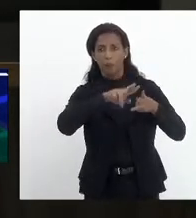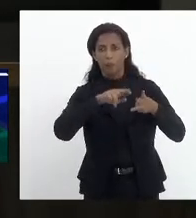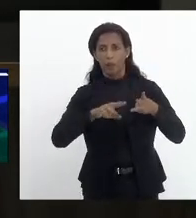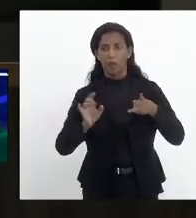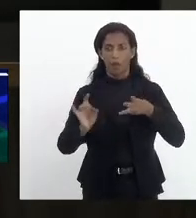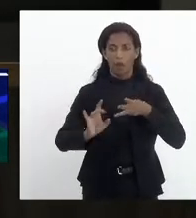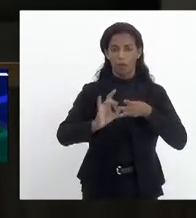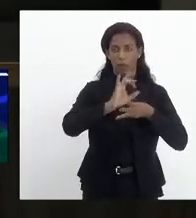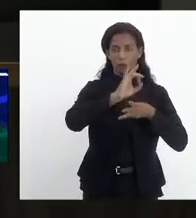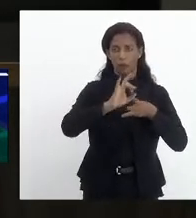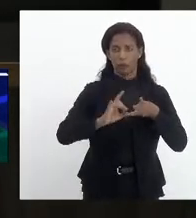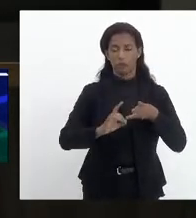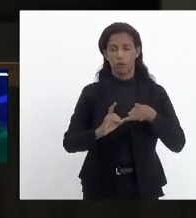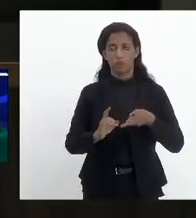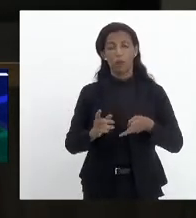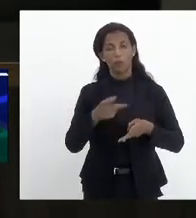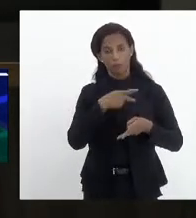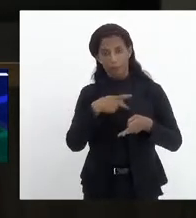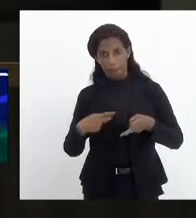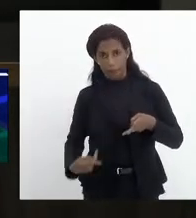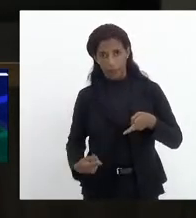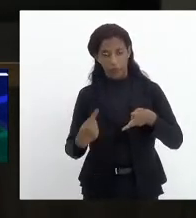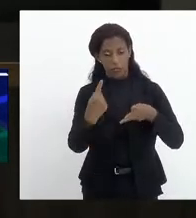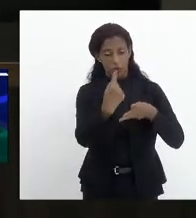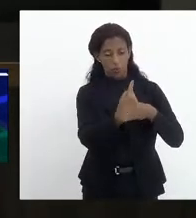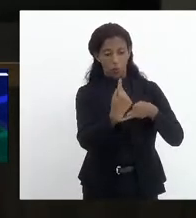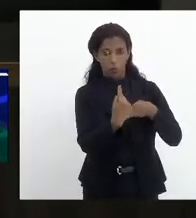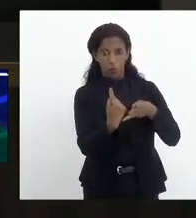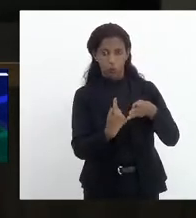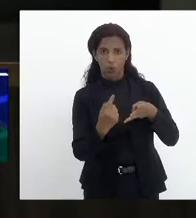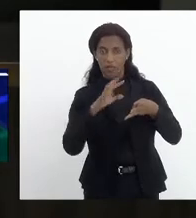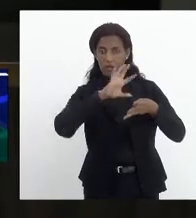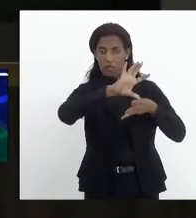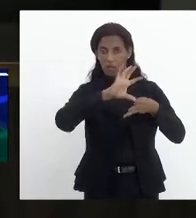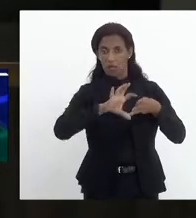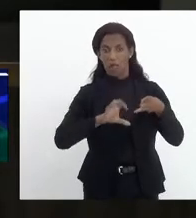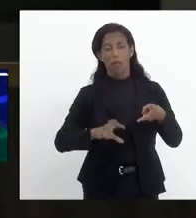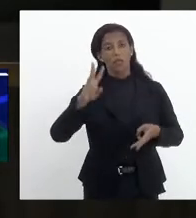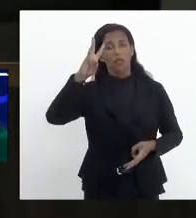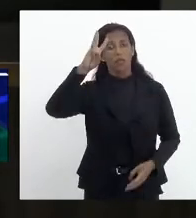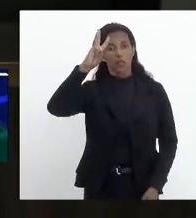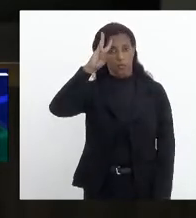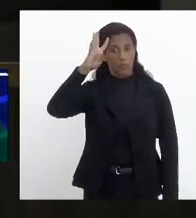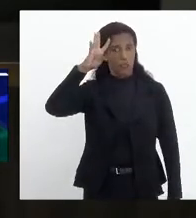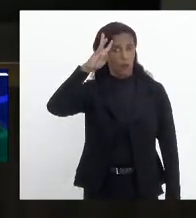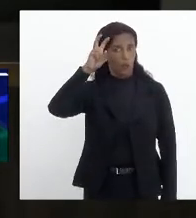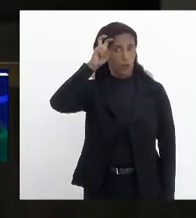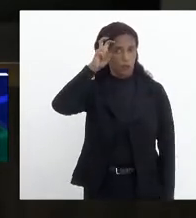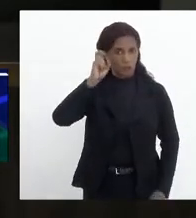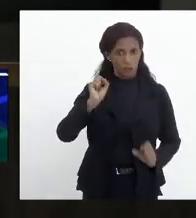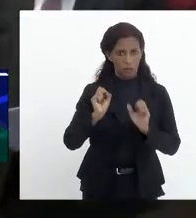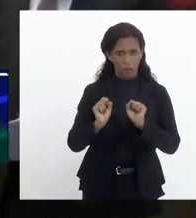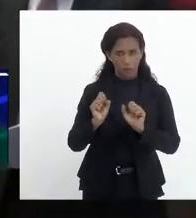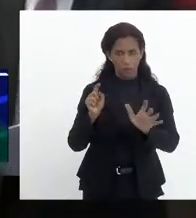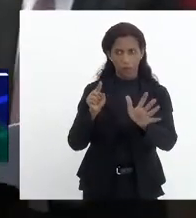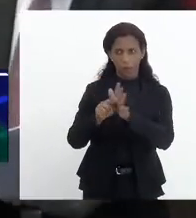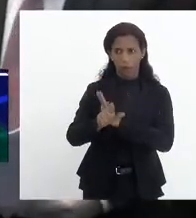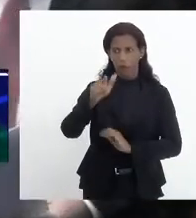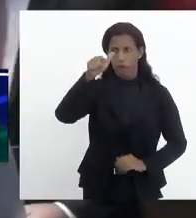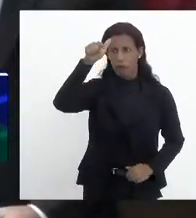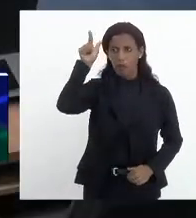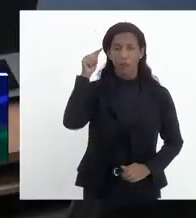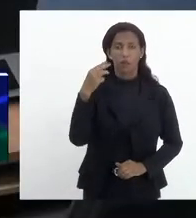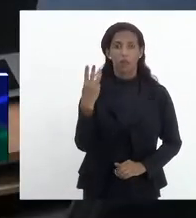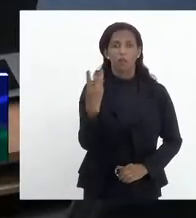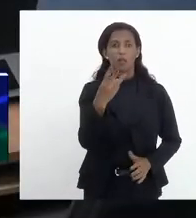um preside uma audiência, terça, quarta e quinta. Pode ser, deputado Luiz? As 3